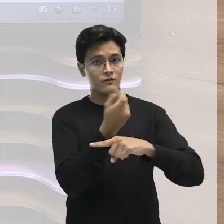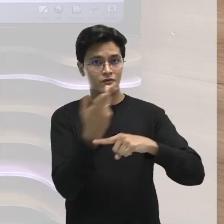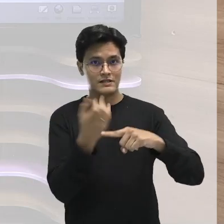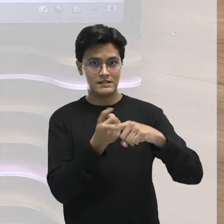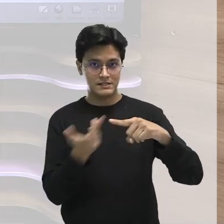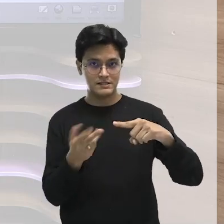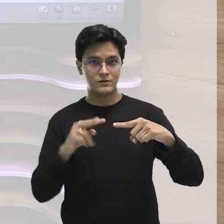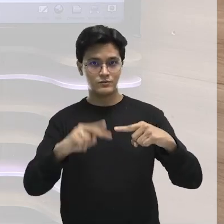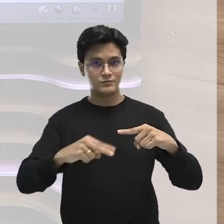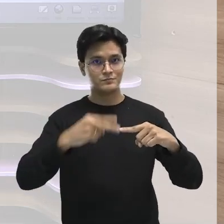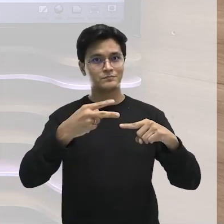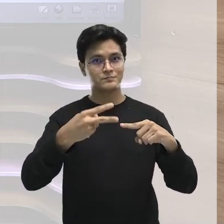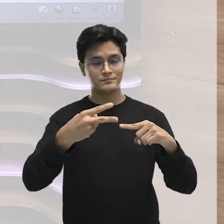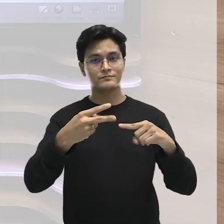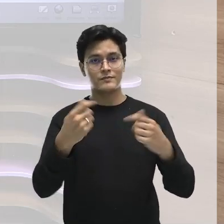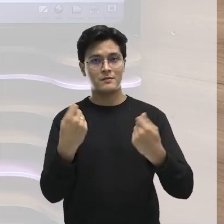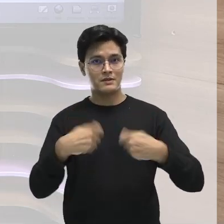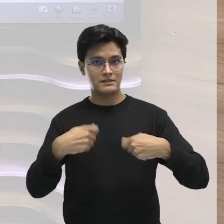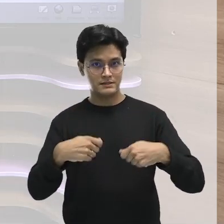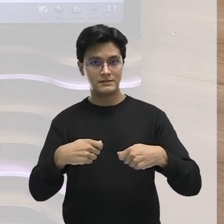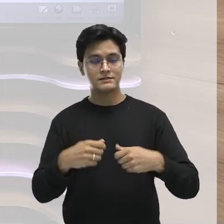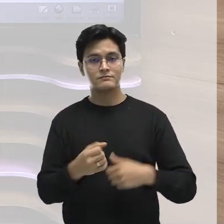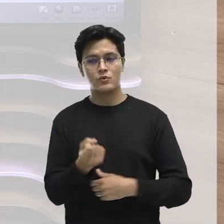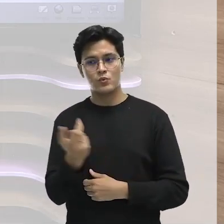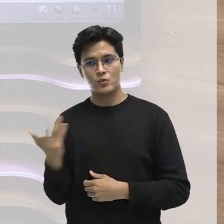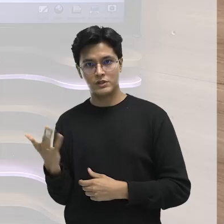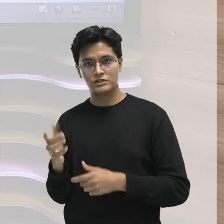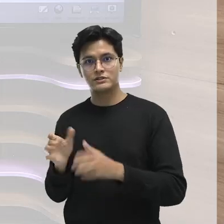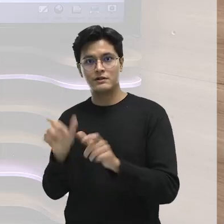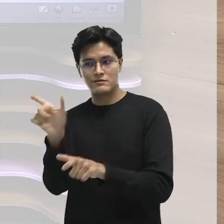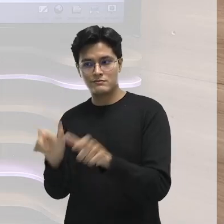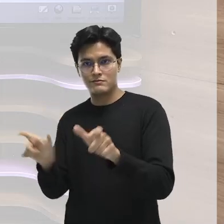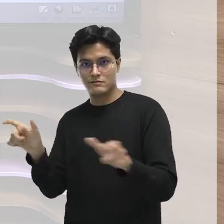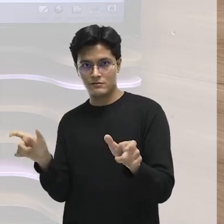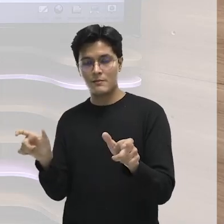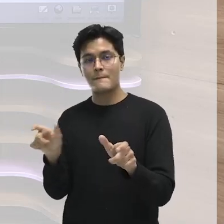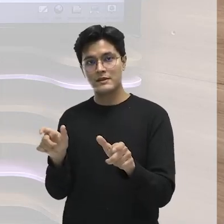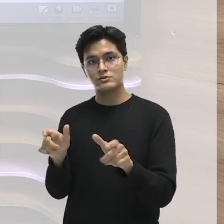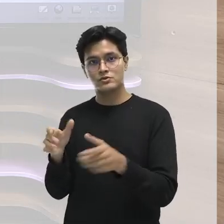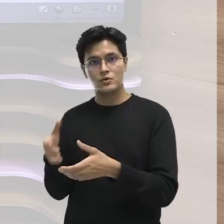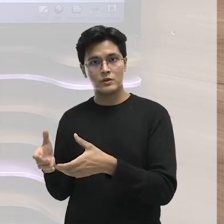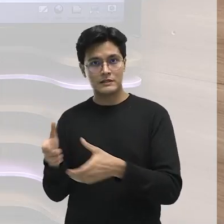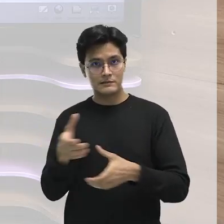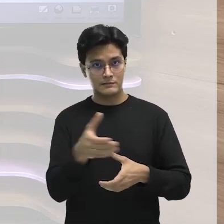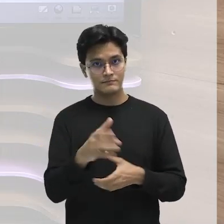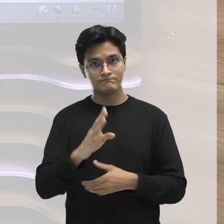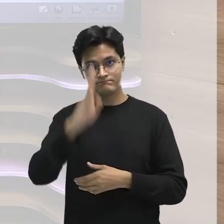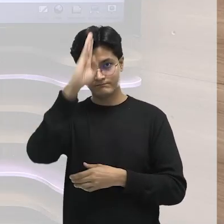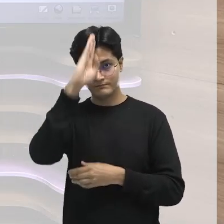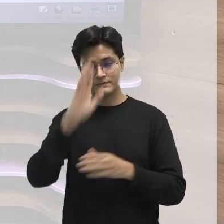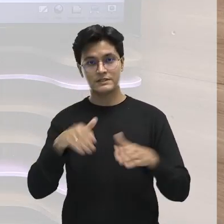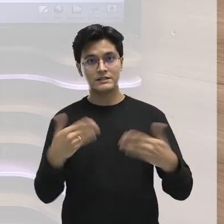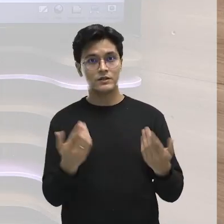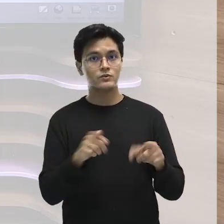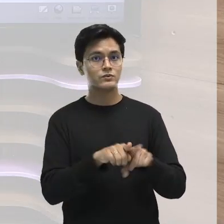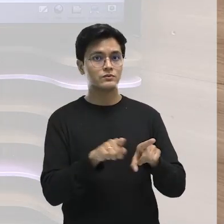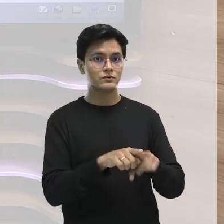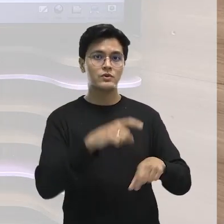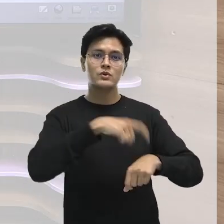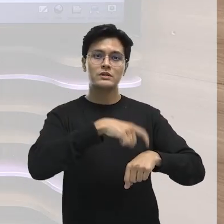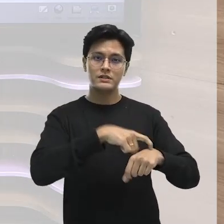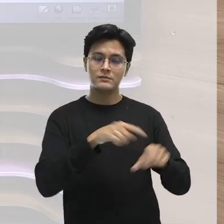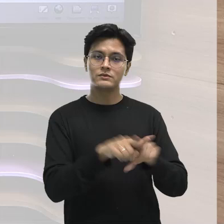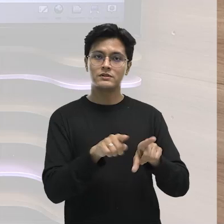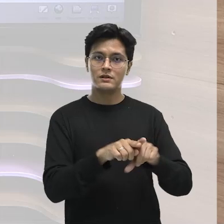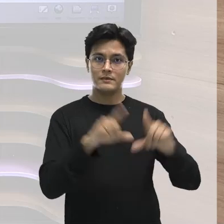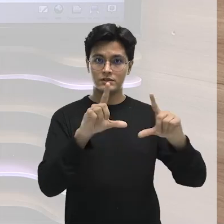fração. Portanto, aumentei a quantidade de bombeiros, obrigatoriamente o tempo, né, ele tem que diminuir,